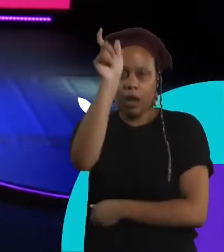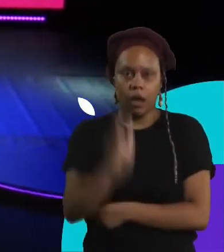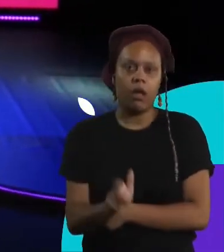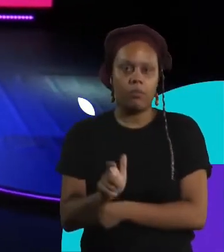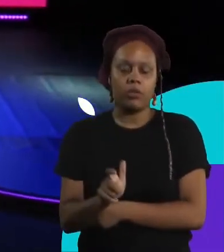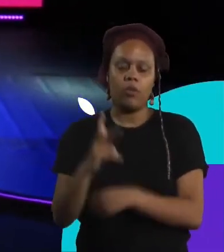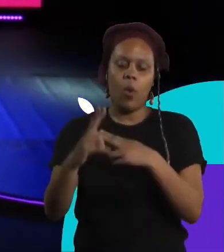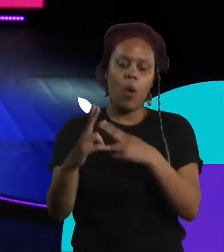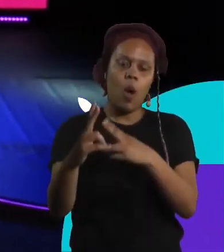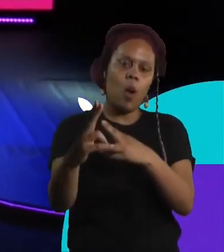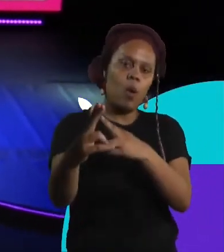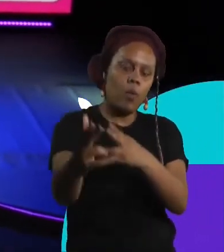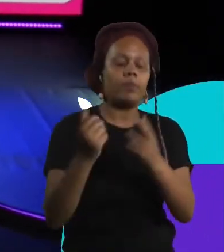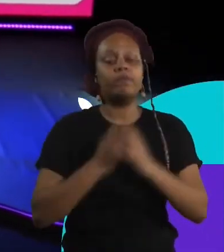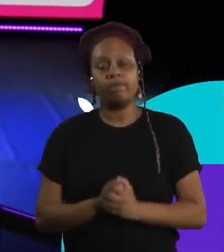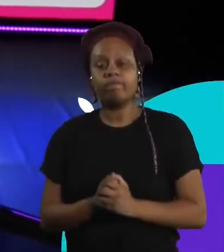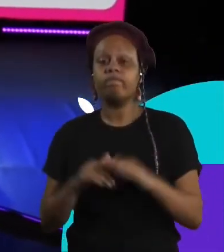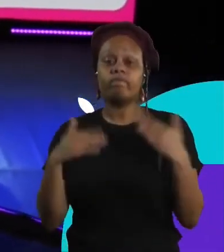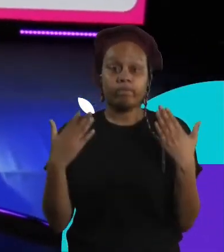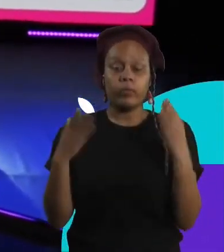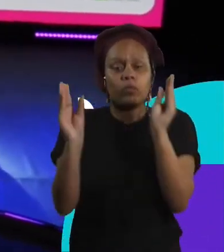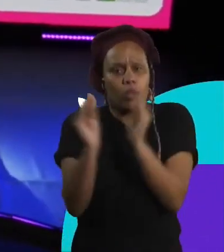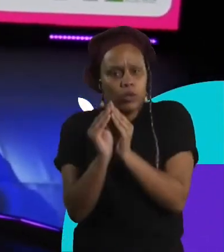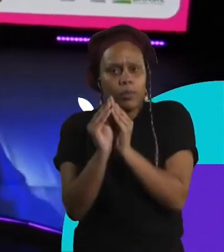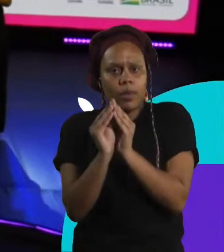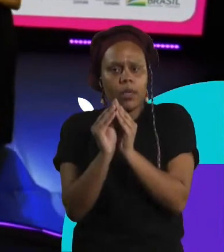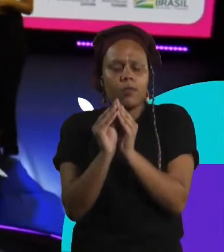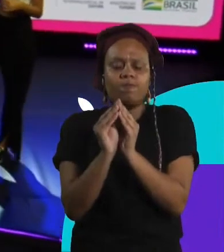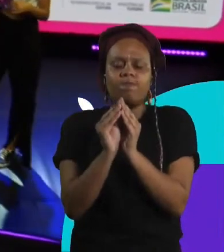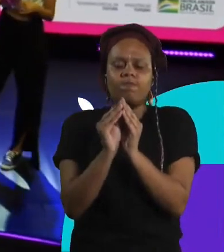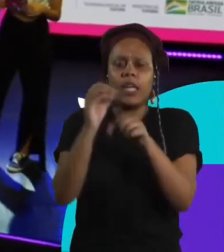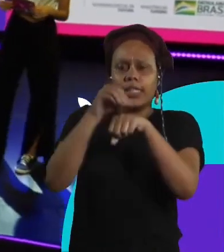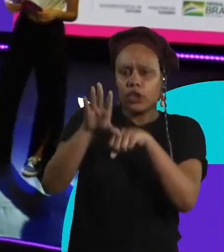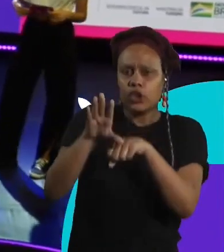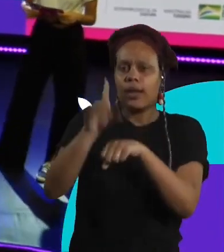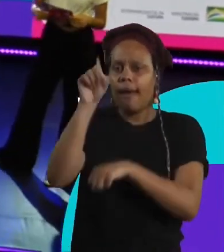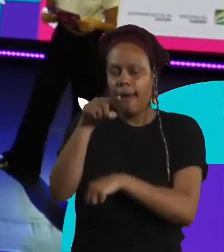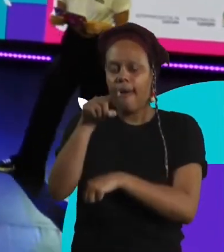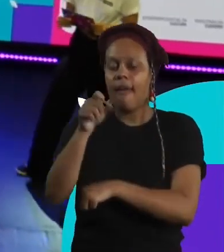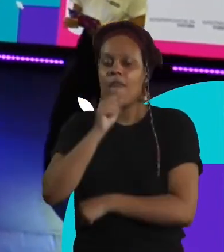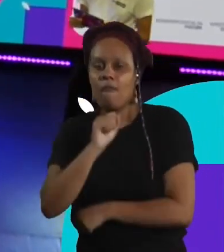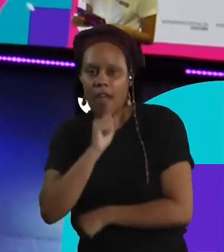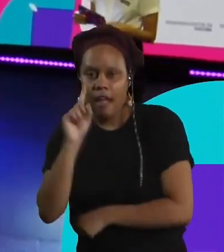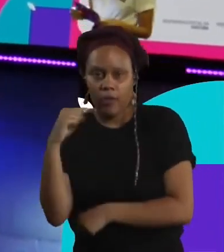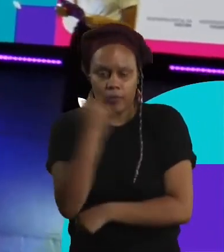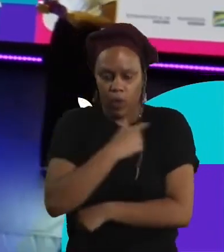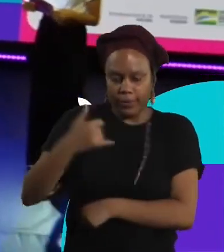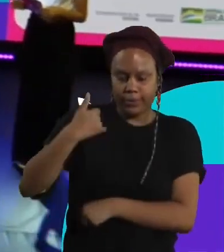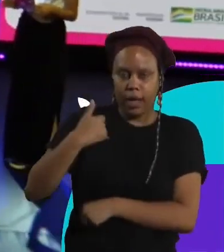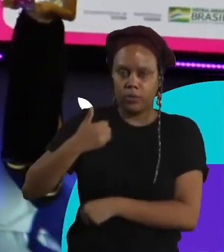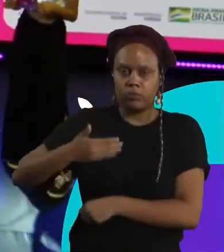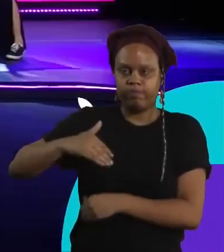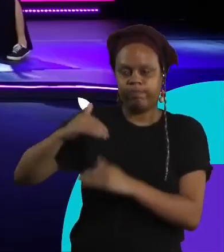discussão, mas isso vai longe. Então, meu recado final é para que todo mundo entenda que todos nós vamos envelhecer, né? Com sorte todos chegaremos lá, então